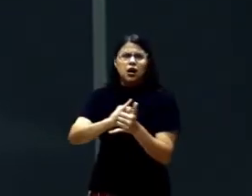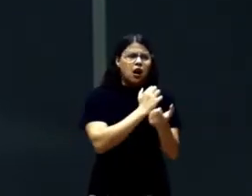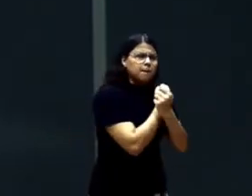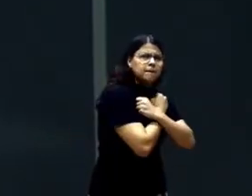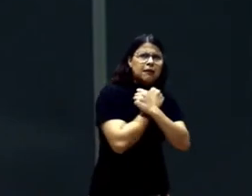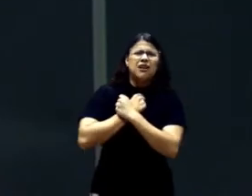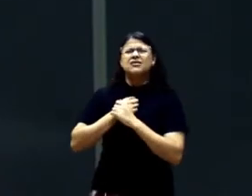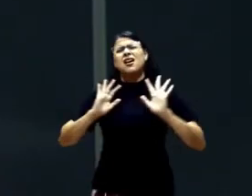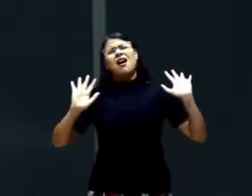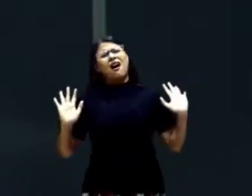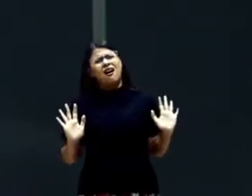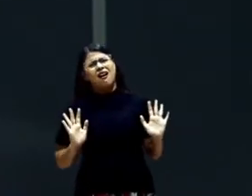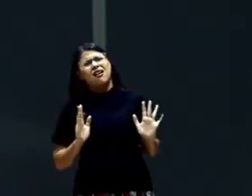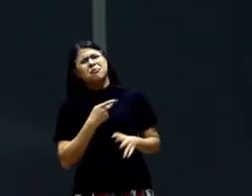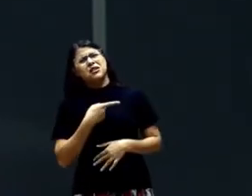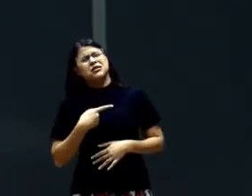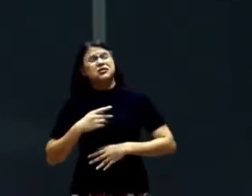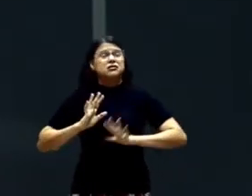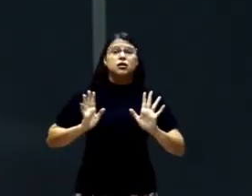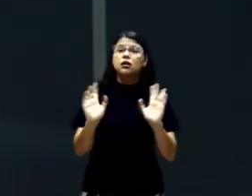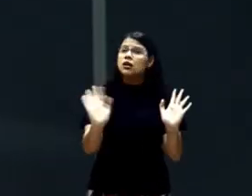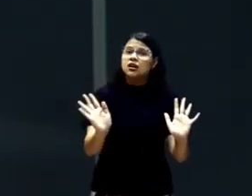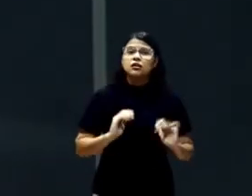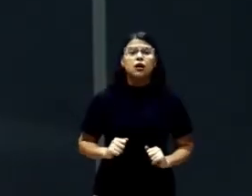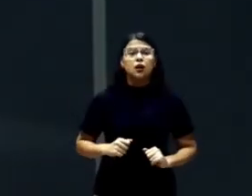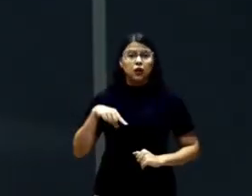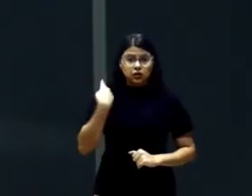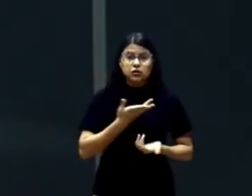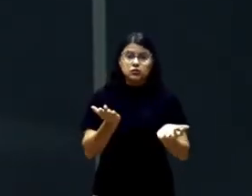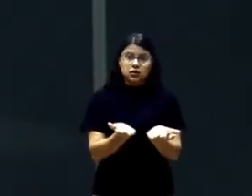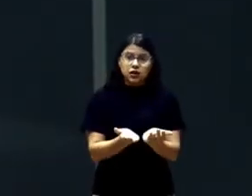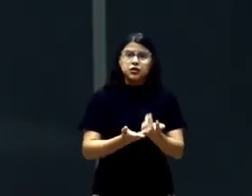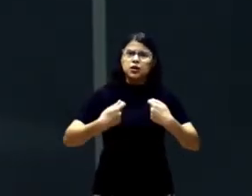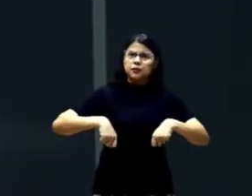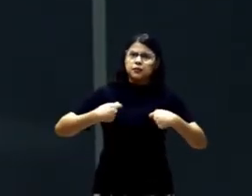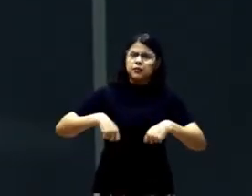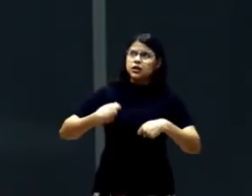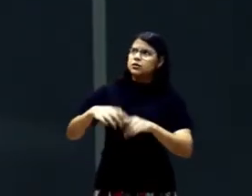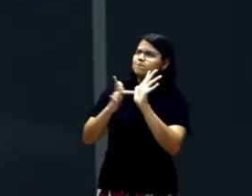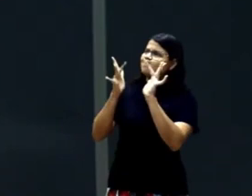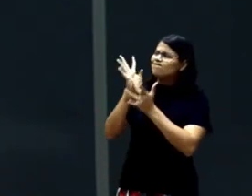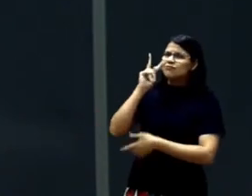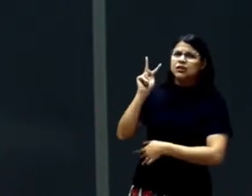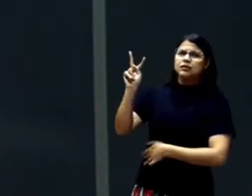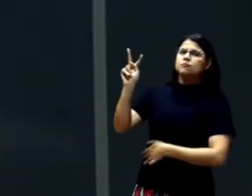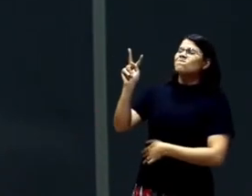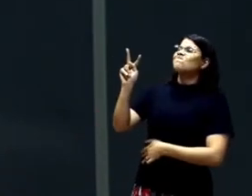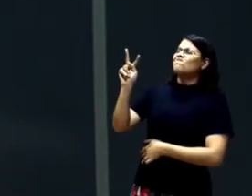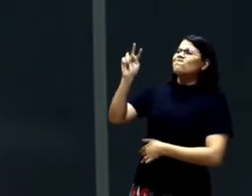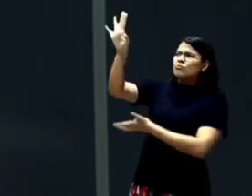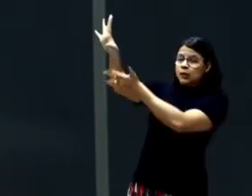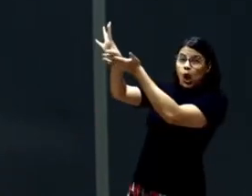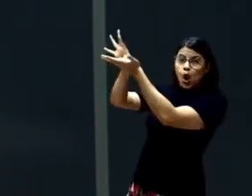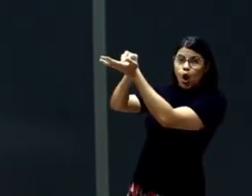mais. Ser cristão é buscar uma melhora. É olhar para Cristo, é imitar a